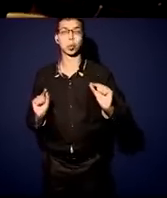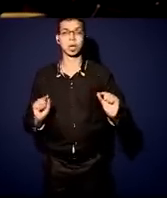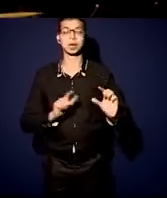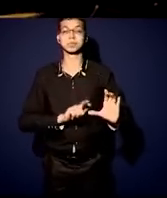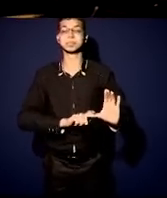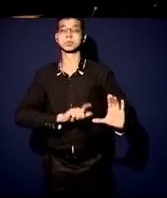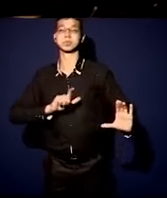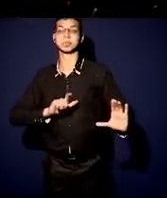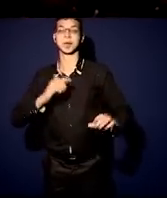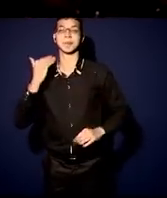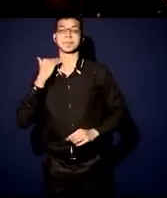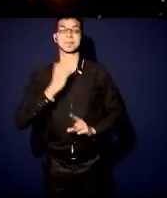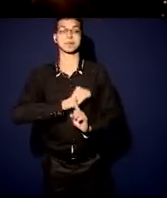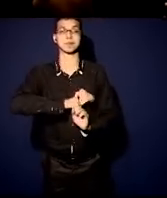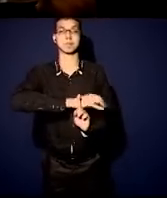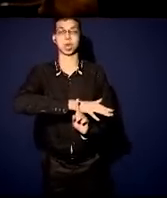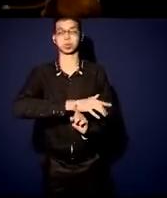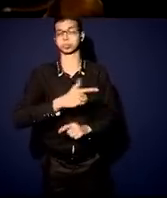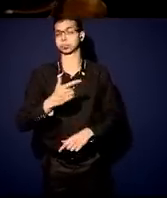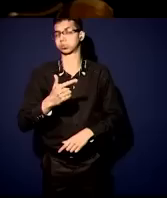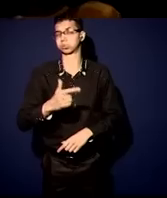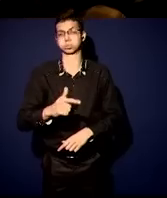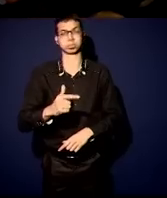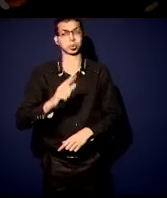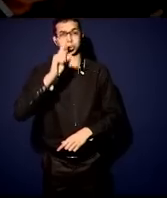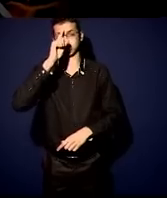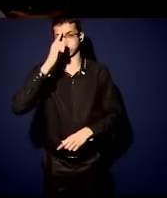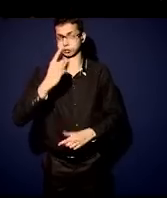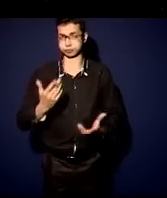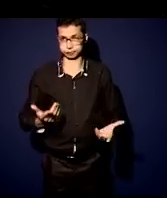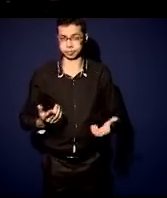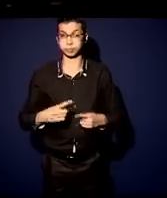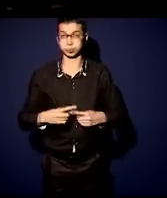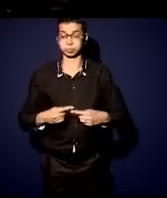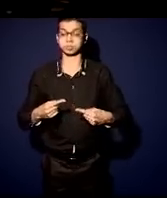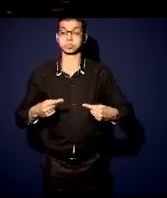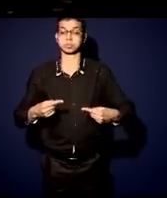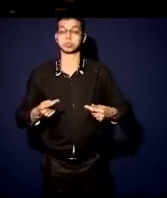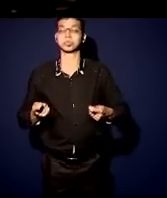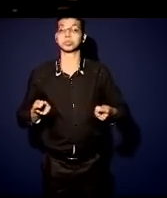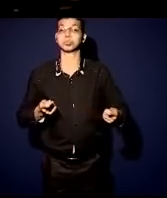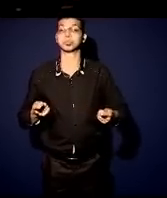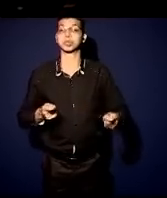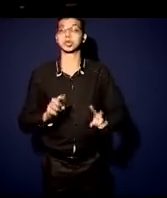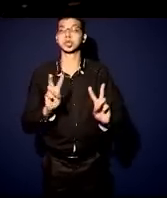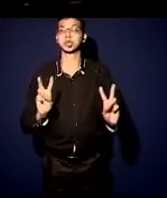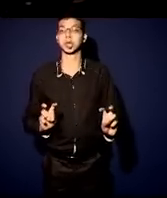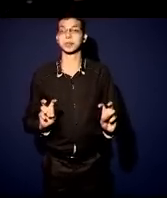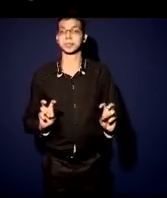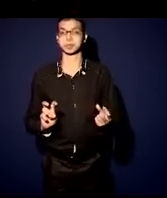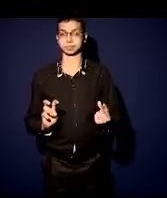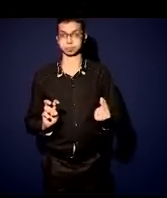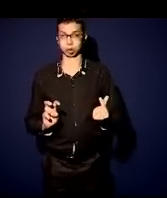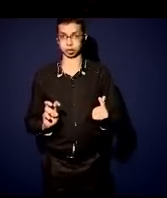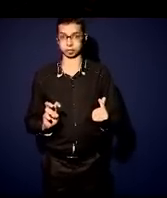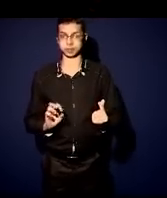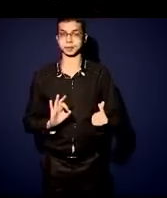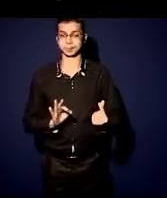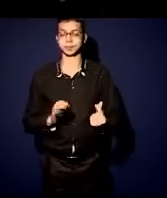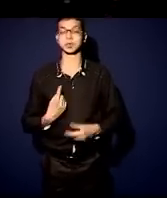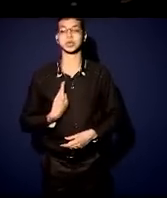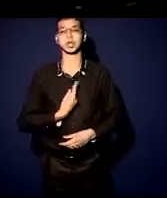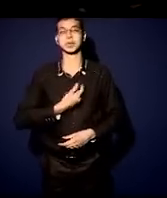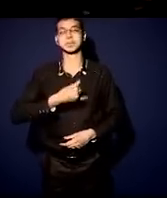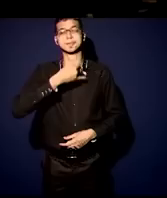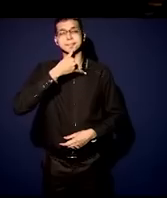do Banco Central para fazer para conduzir a política monetária a infelicidade que